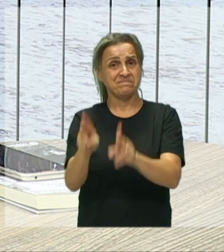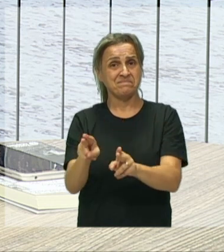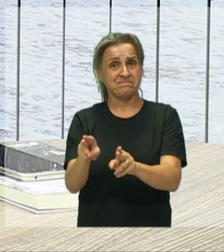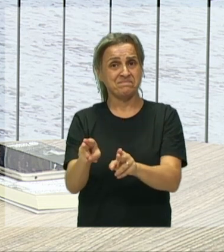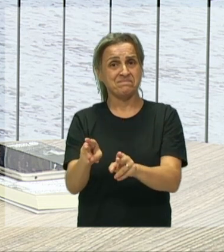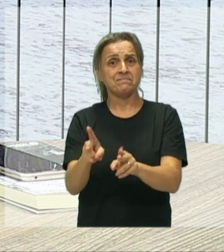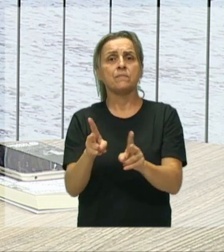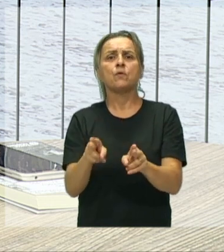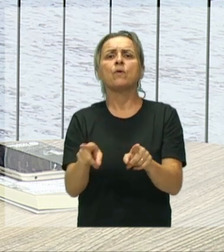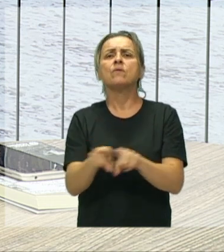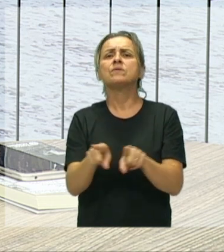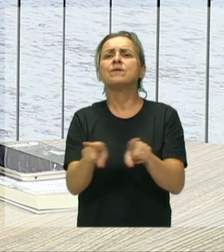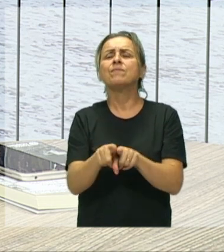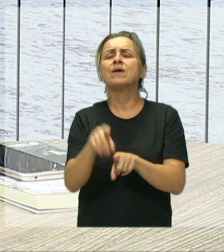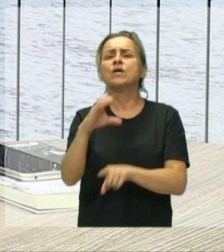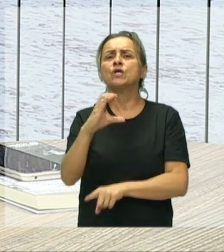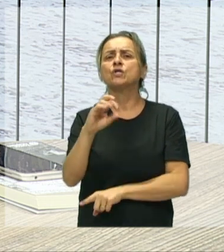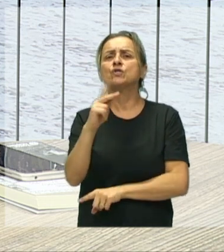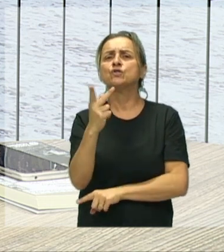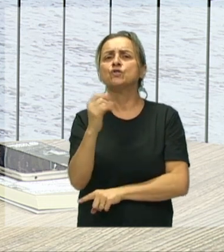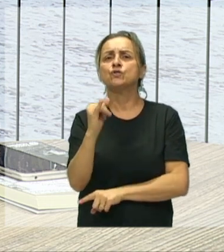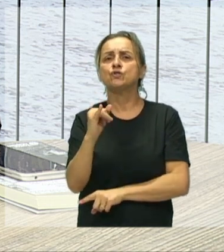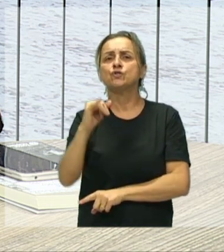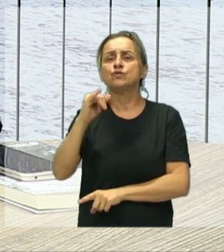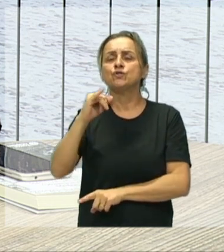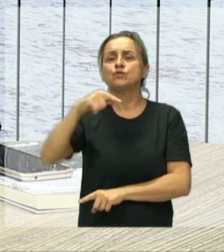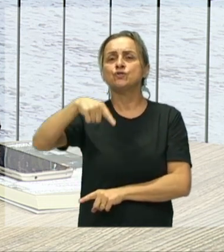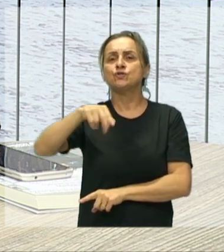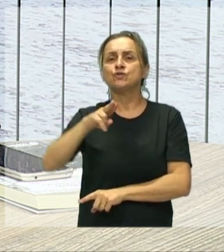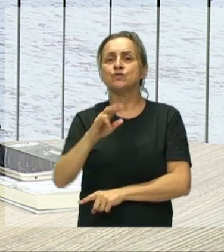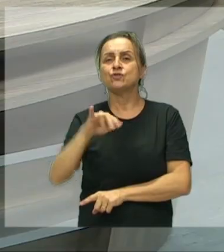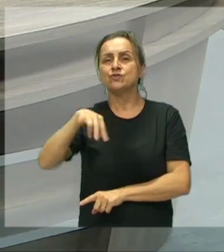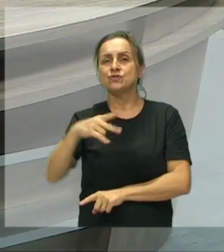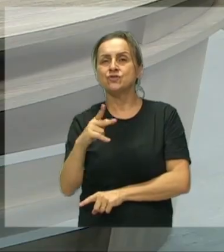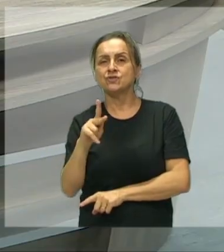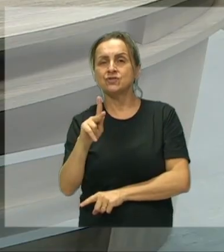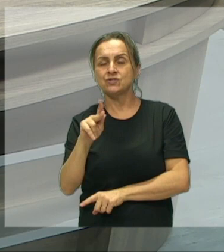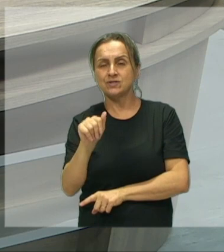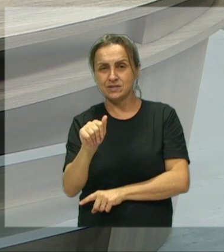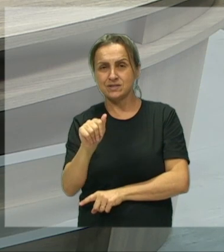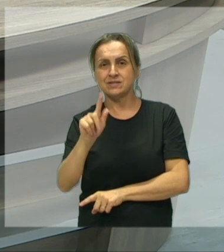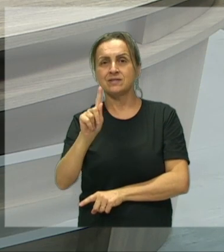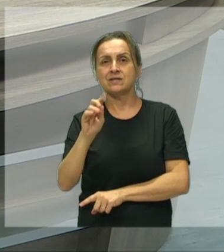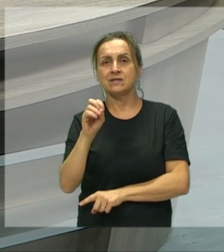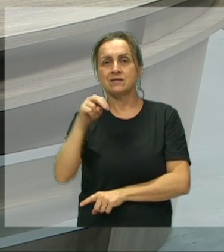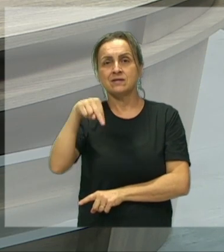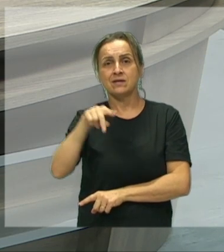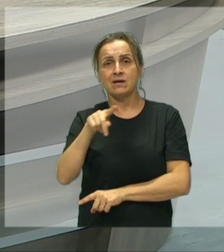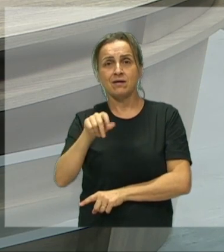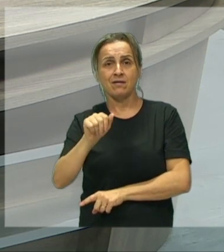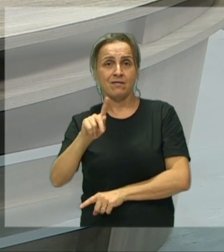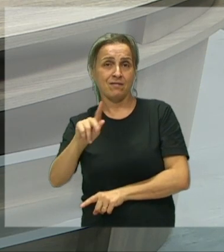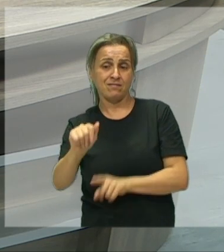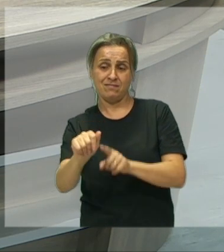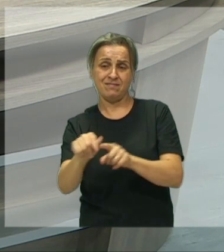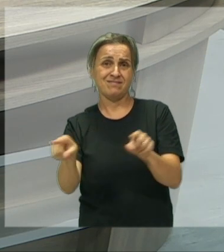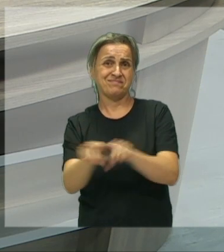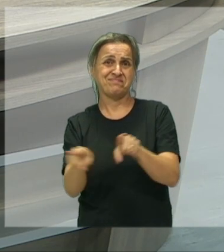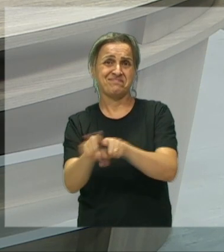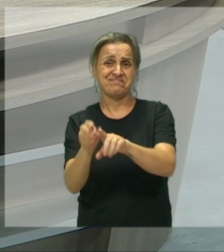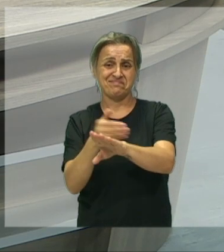Gonzaga, como é que é ela? Chiquinha Gonzaga. Então a história do Brasil, Nilo Peçanha, ninguém fala que o Nilo